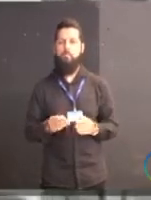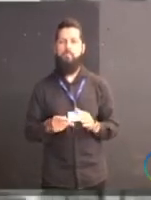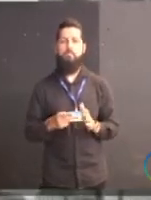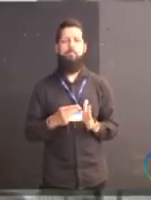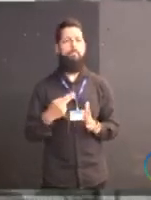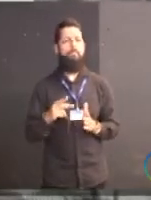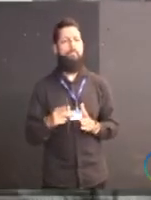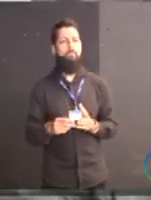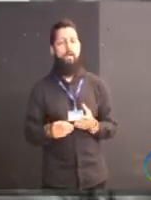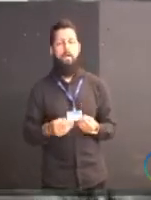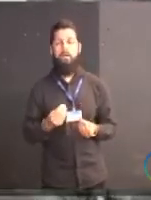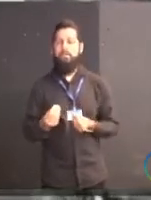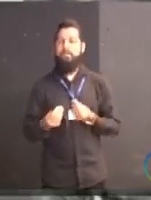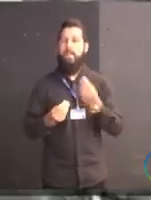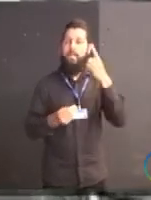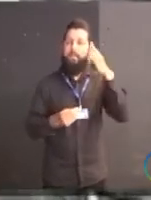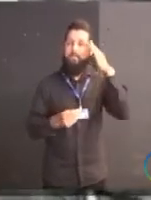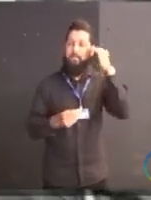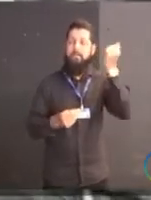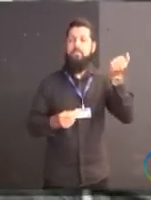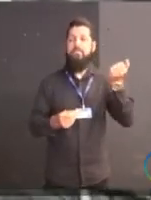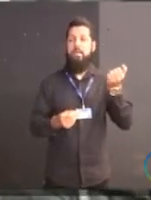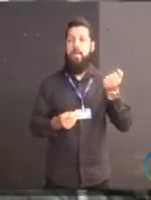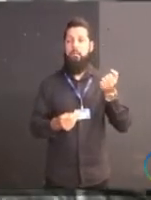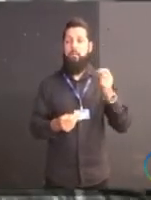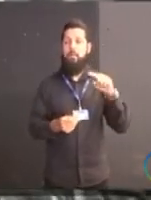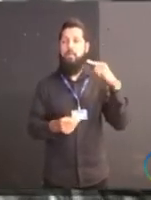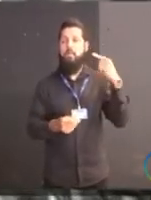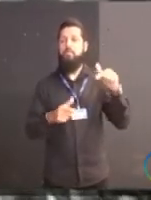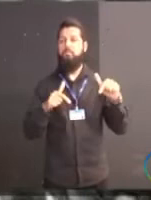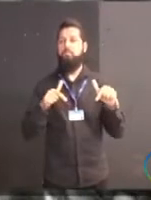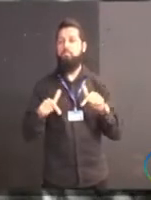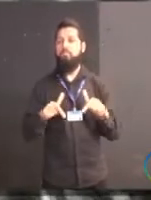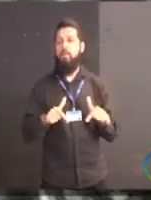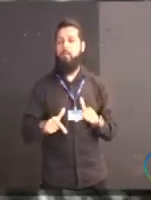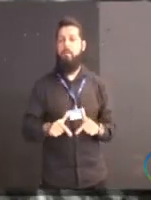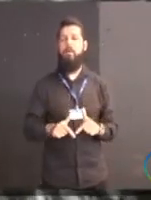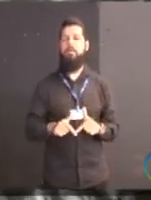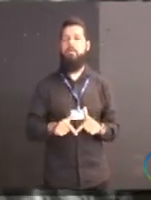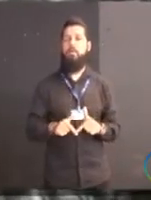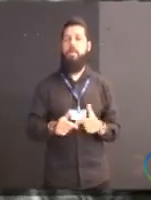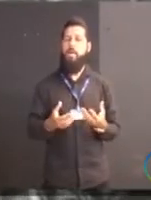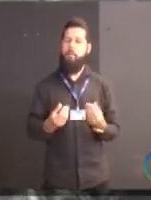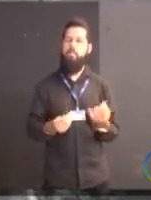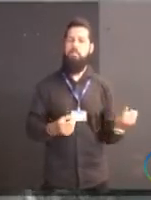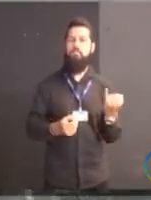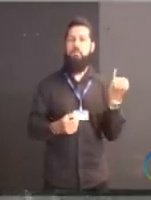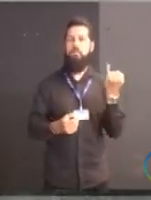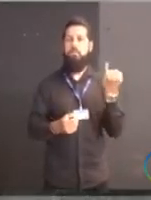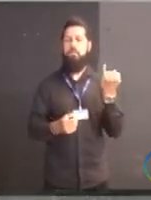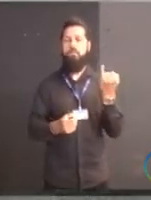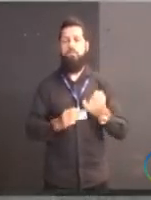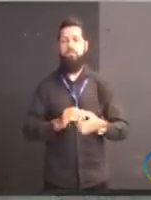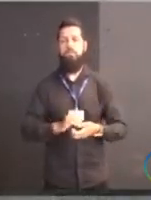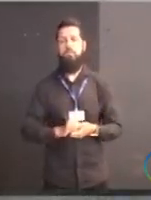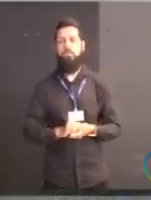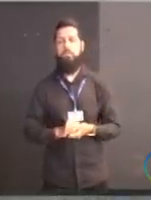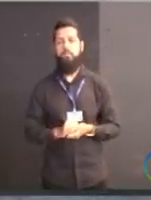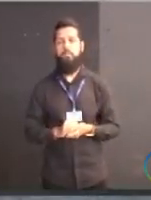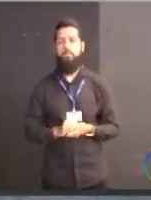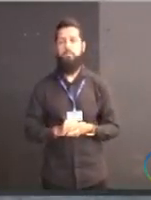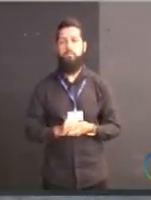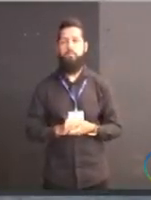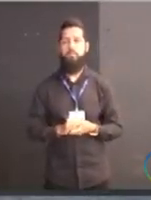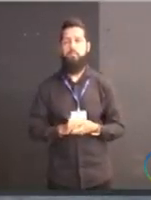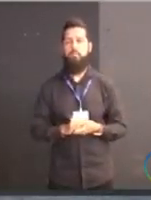conhecimentos da codificação kardeciana entre os ingleses. Isso é muito importante. Acho interessante, Chico, lembrar também aqui